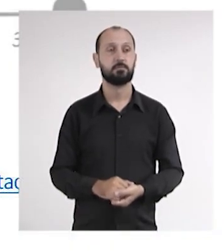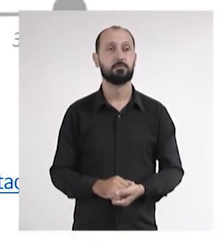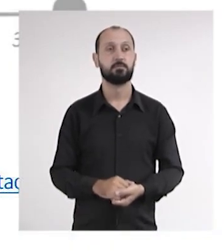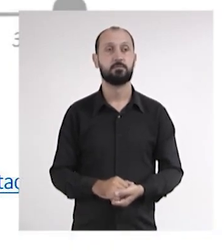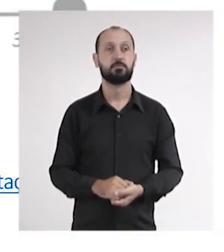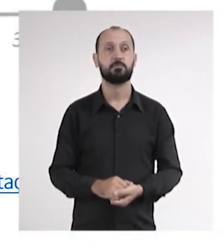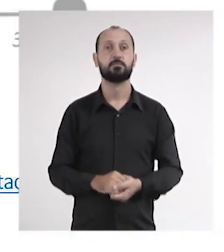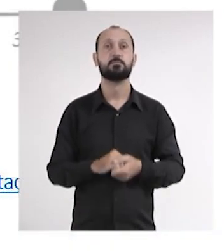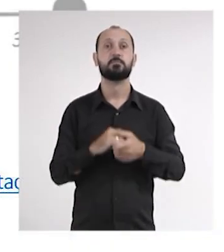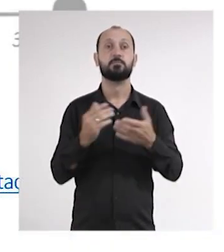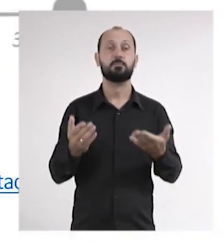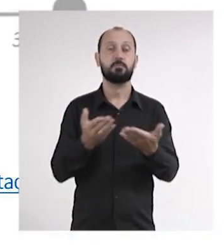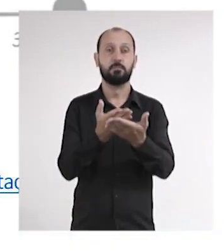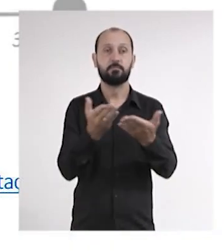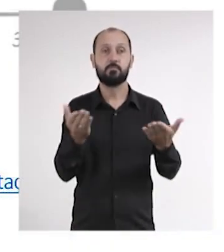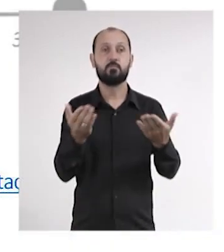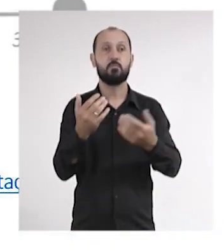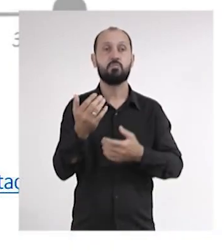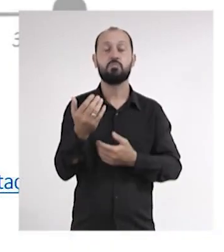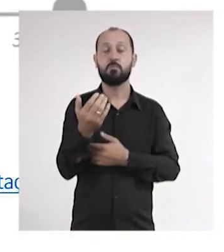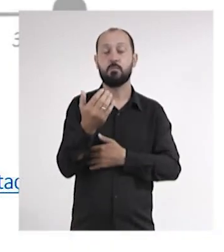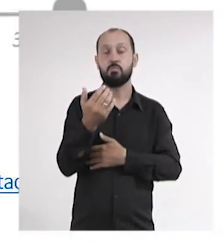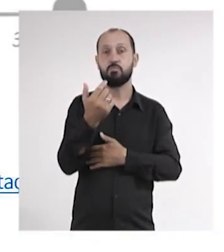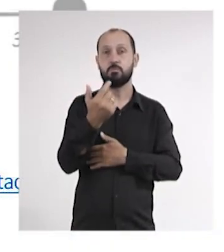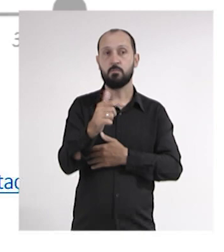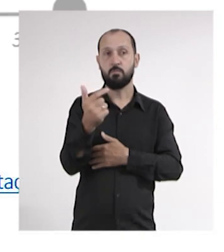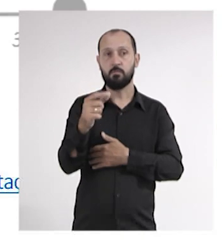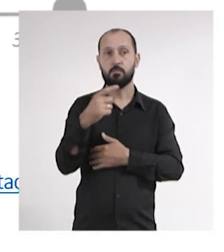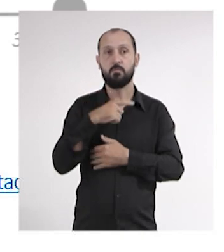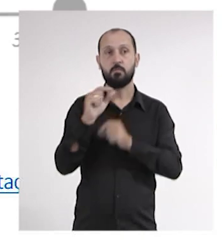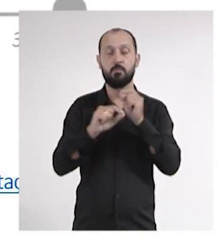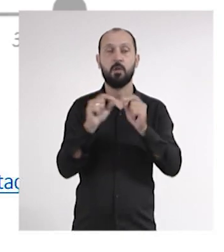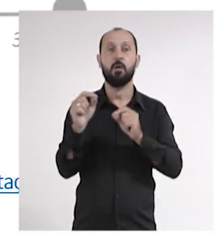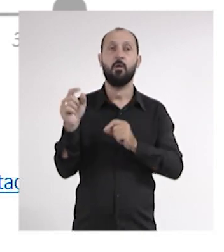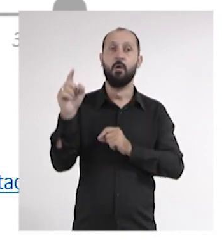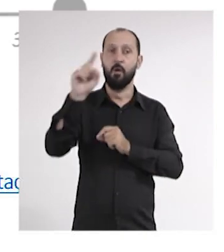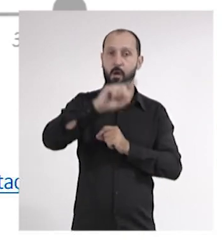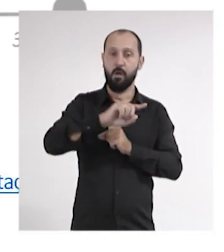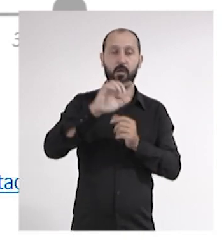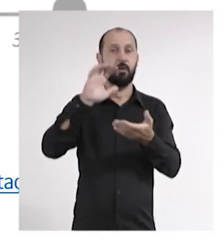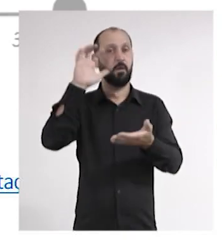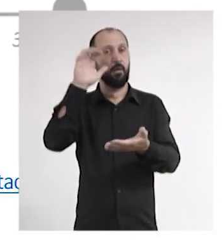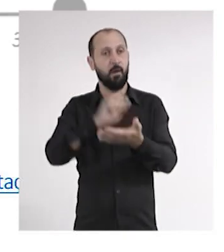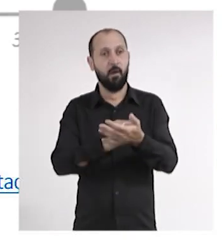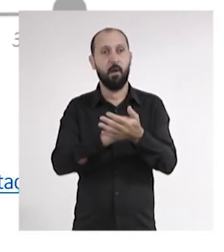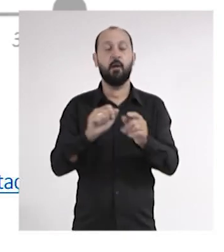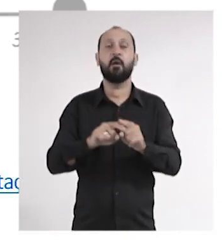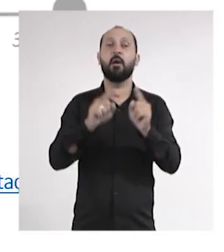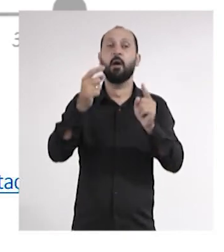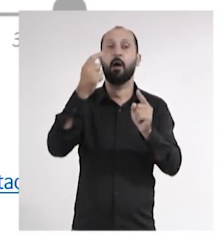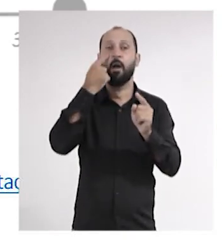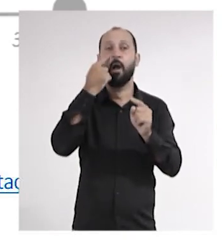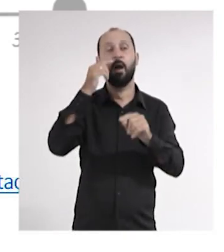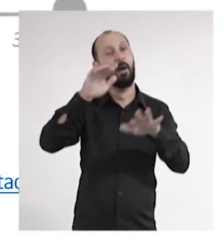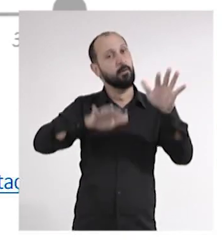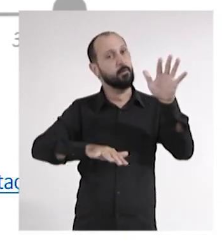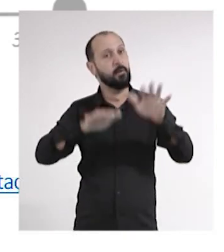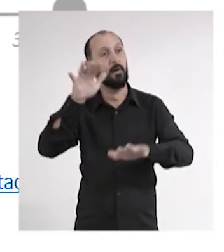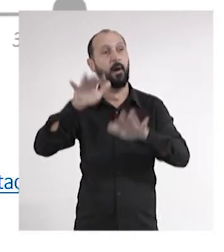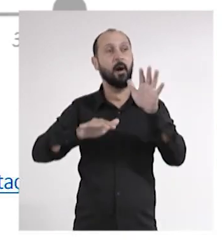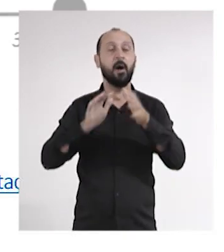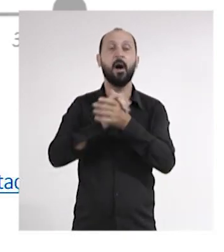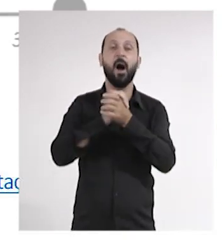Senhores, como não tratamos aqui de datas fixas, mas essa é uma estimativa do